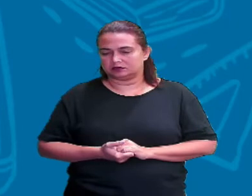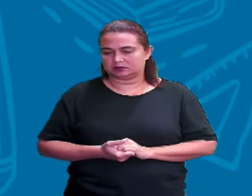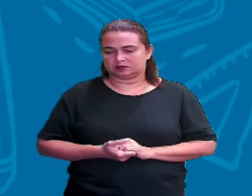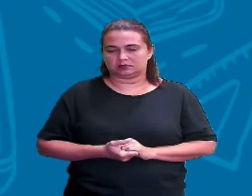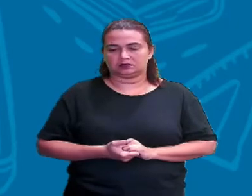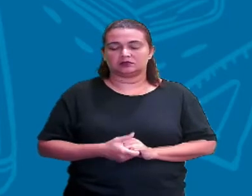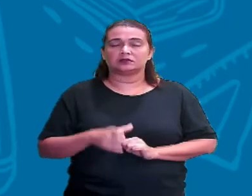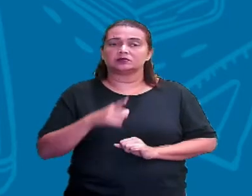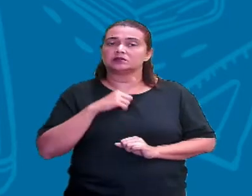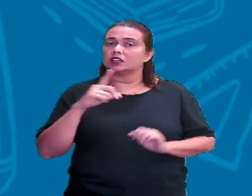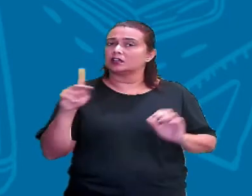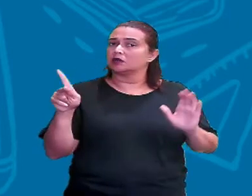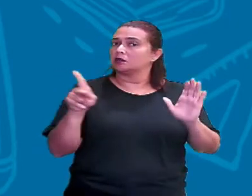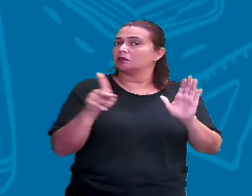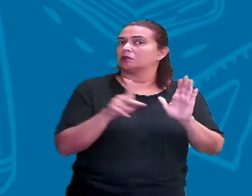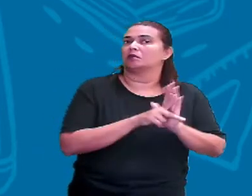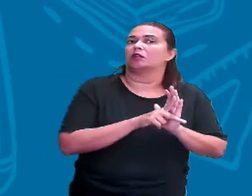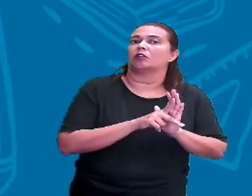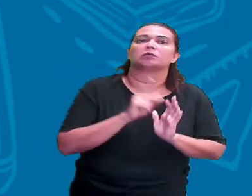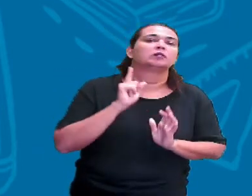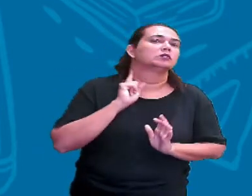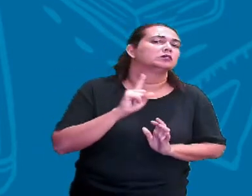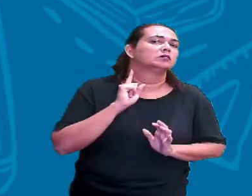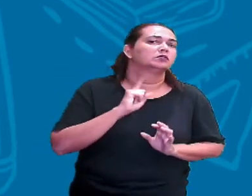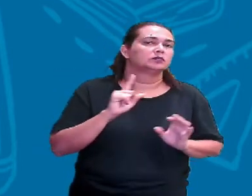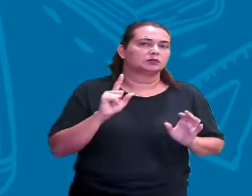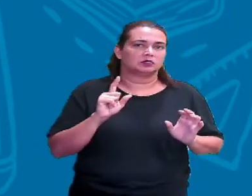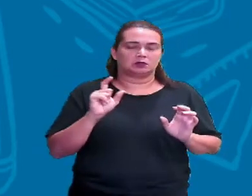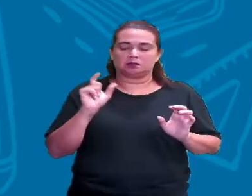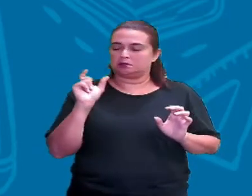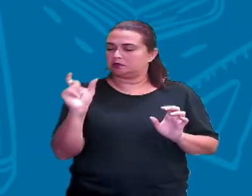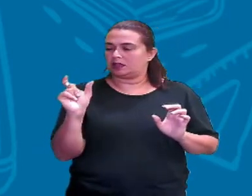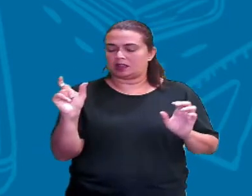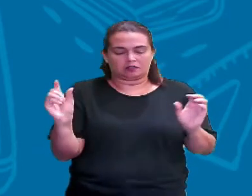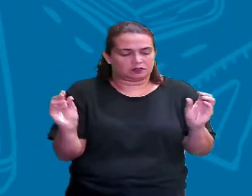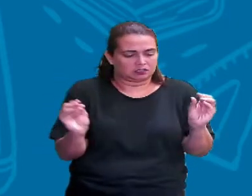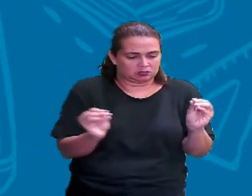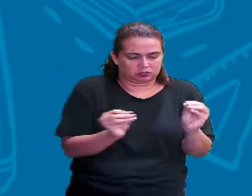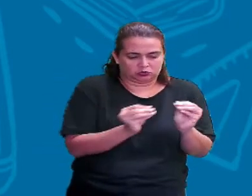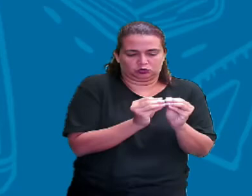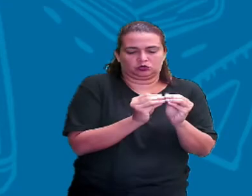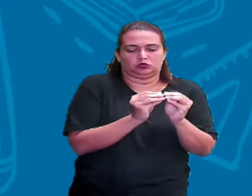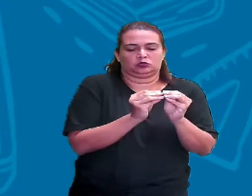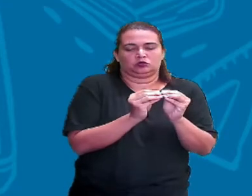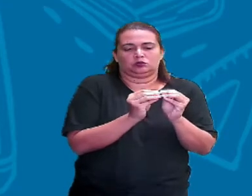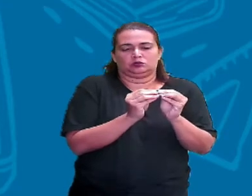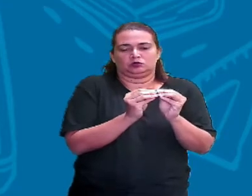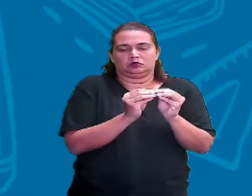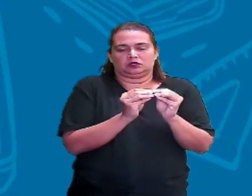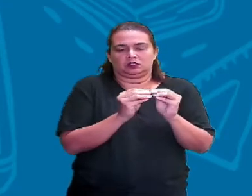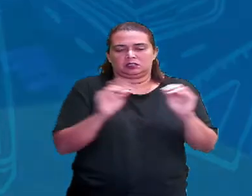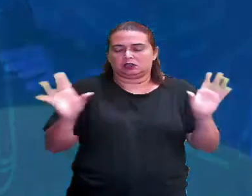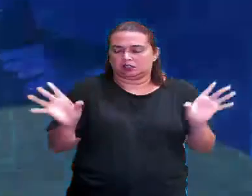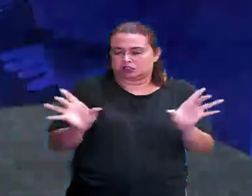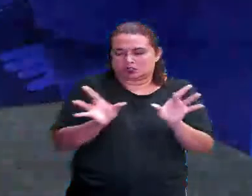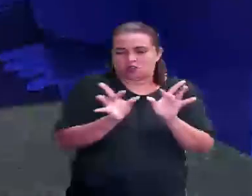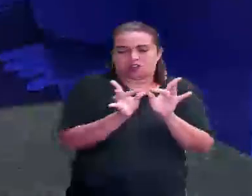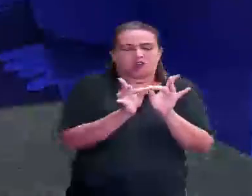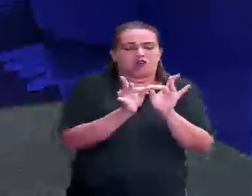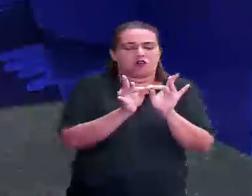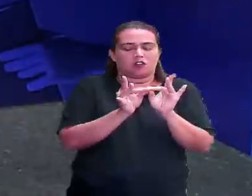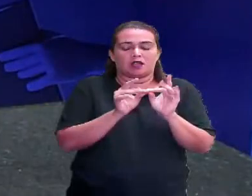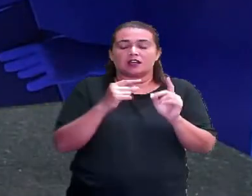próprio do mineiro ele juntar, ele emendar, ele fazer essa solda das palavras, né? De maneira